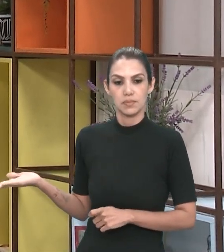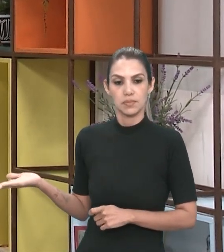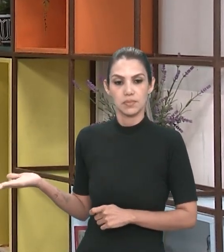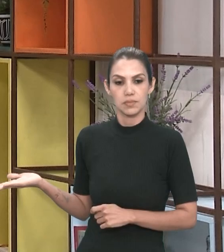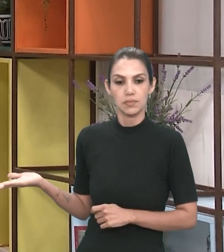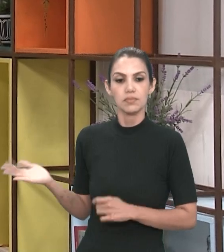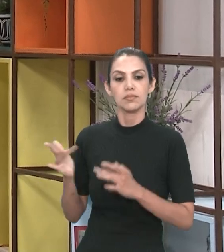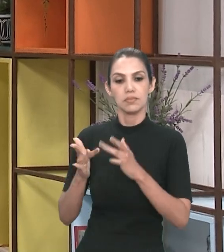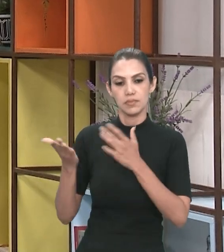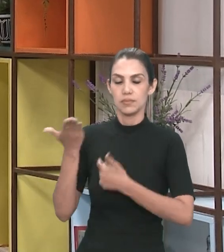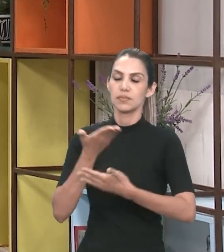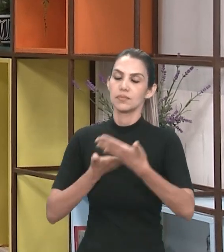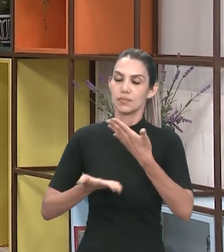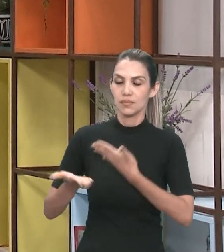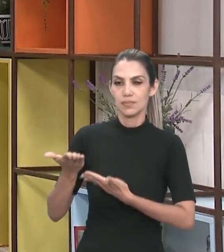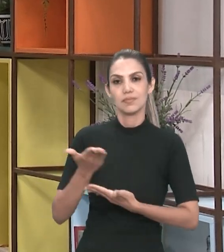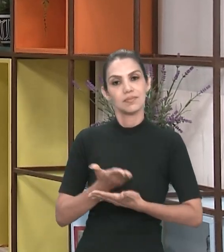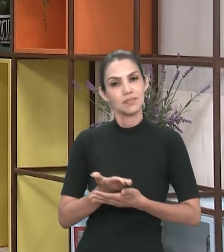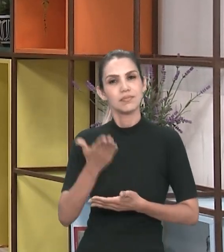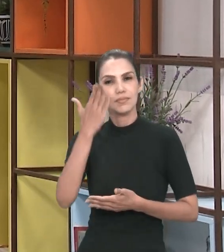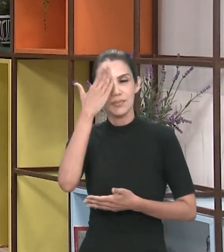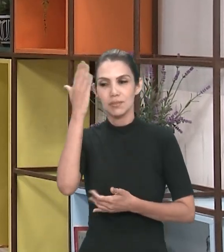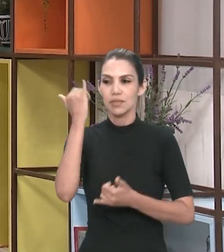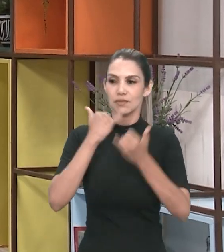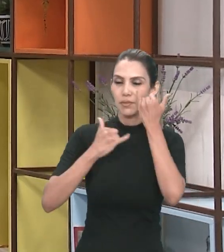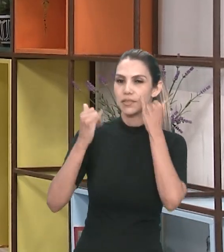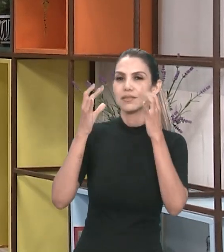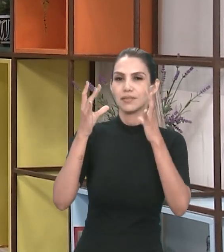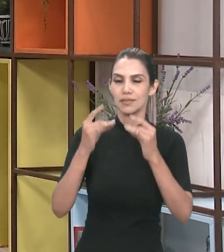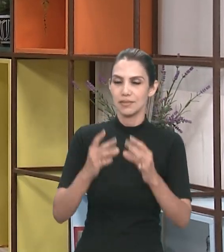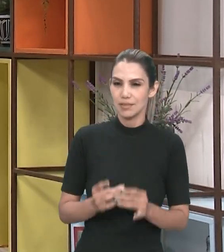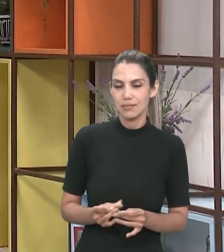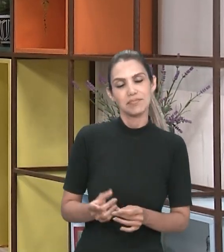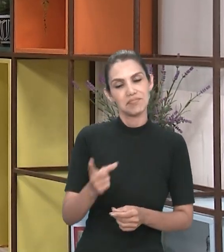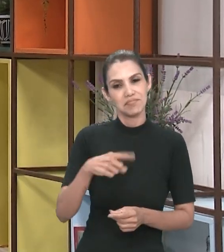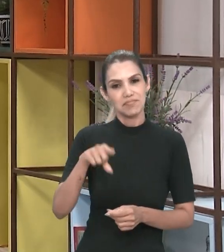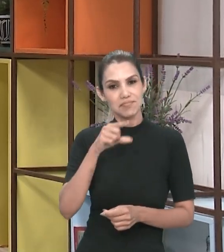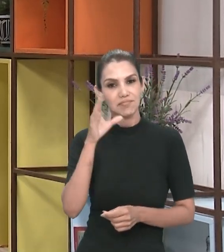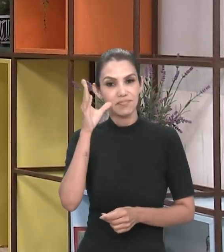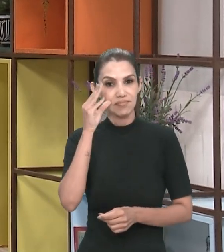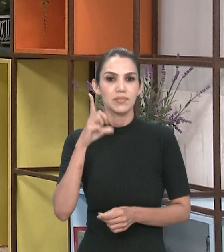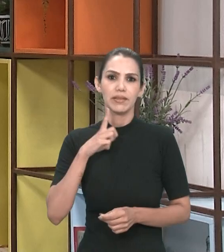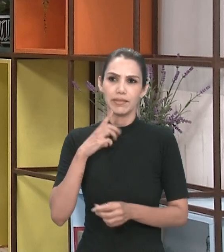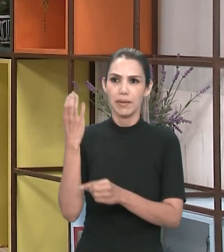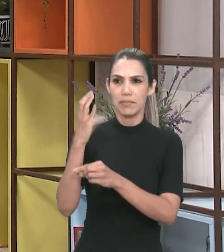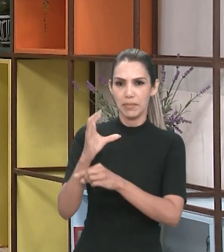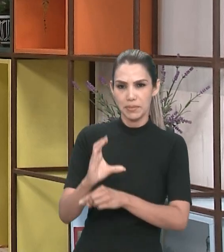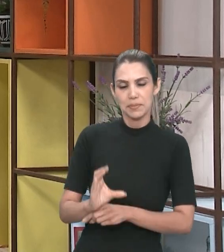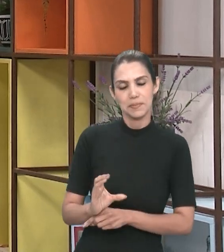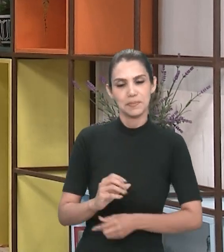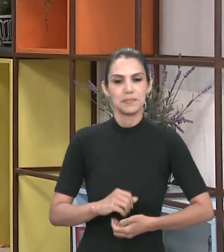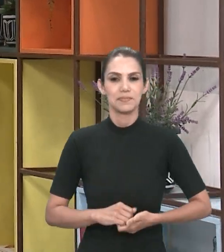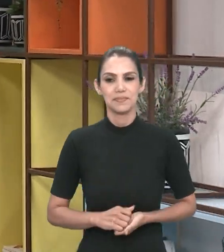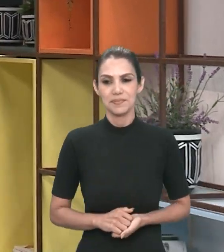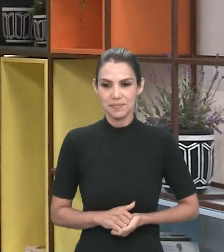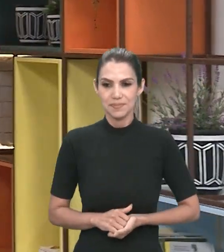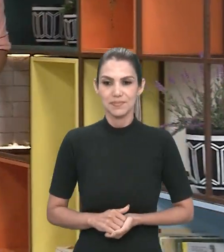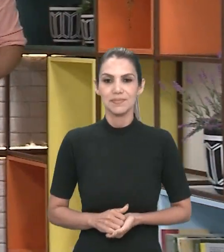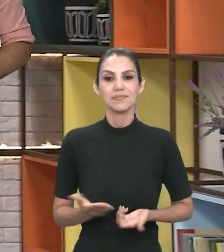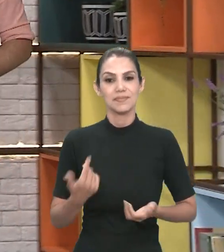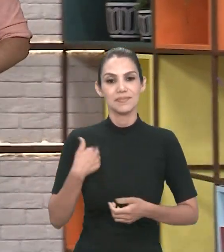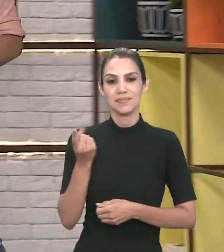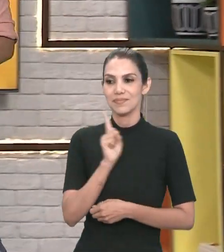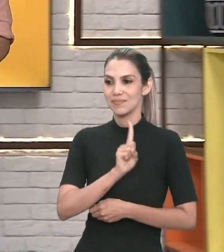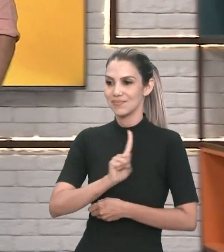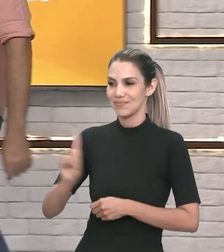e interagir com a gente por lá. E também ficar por dentro de todas as informações que são postas por lá, tá bom? E agora eu já vou